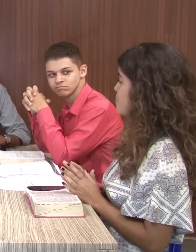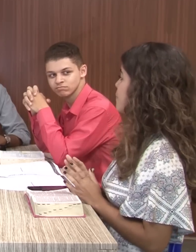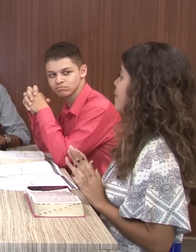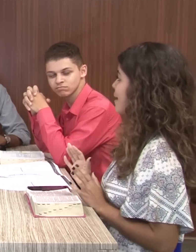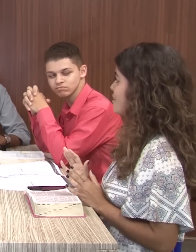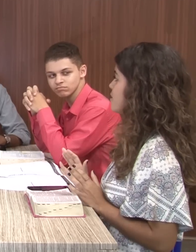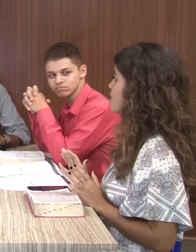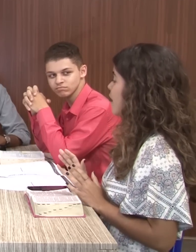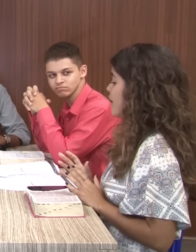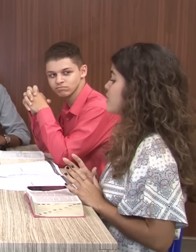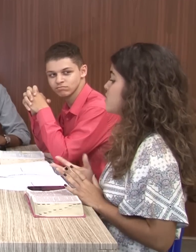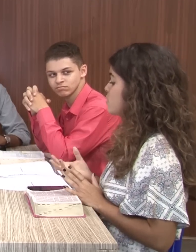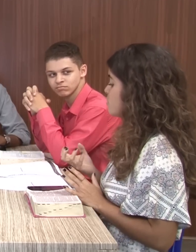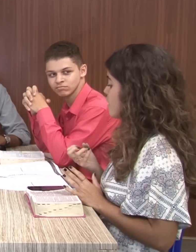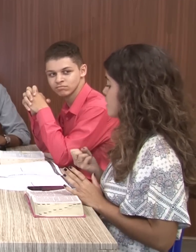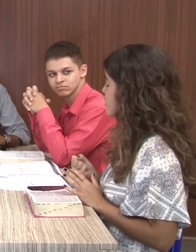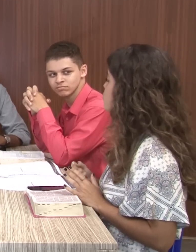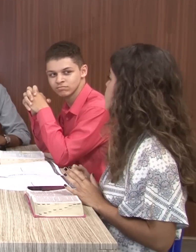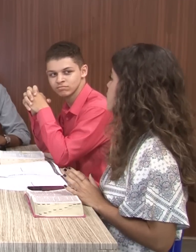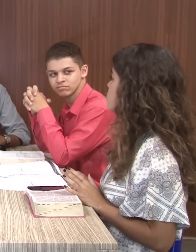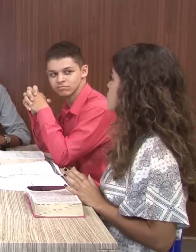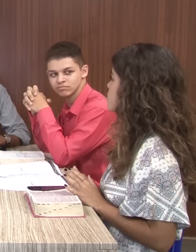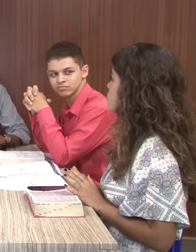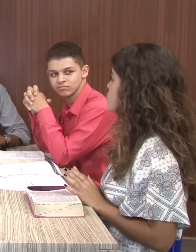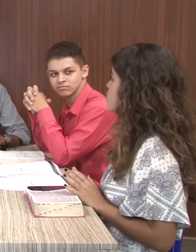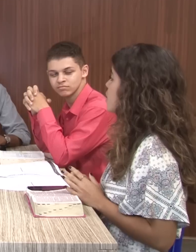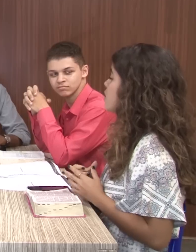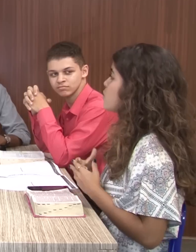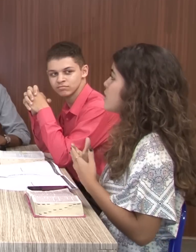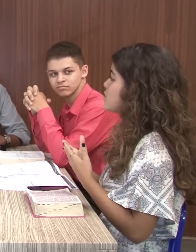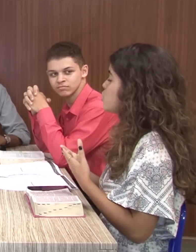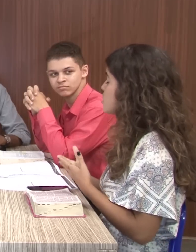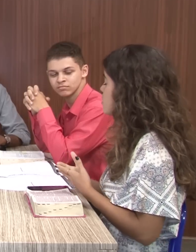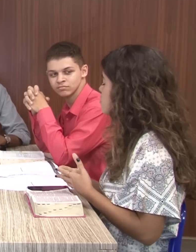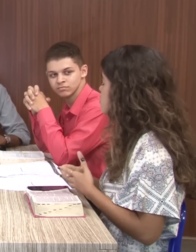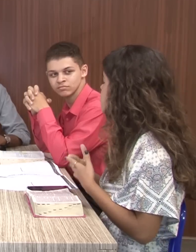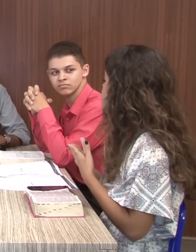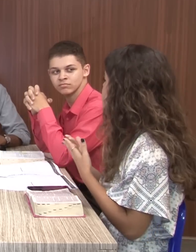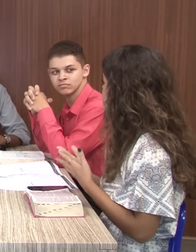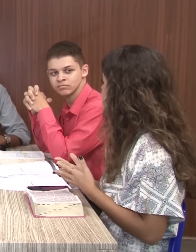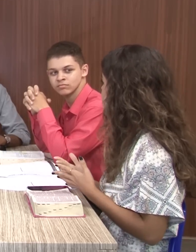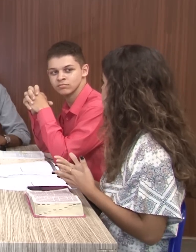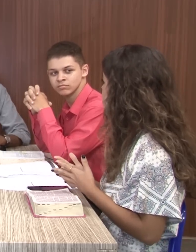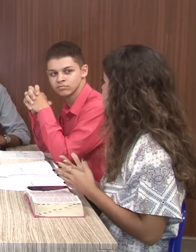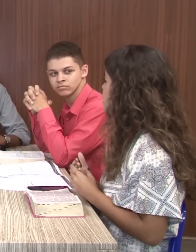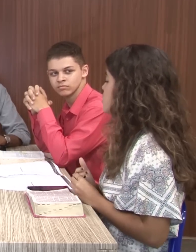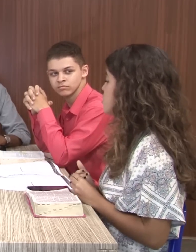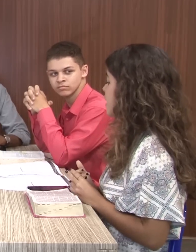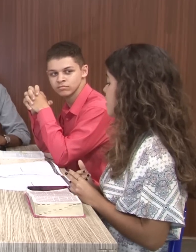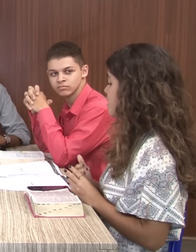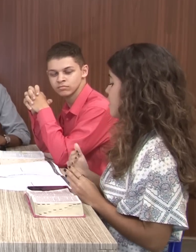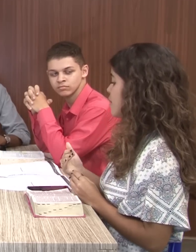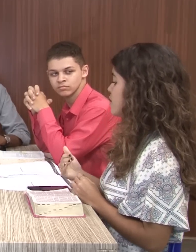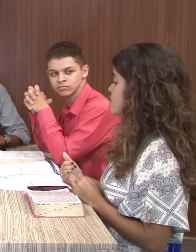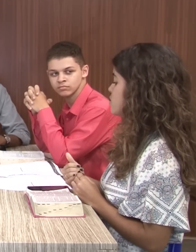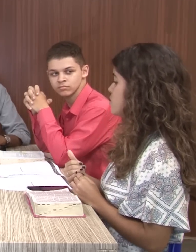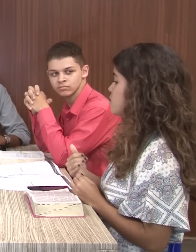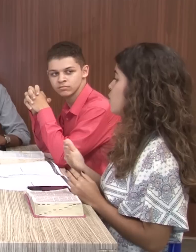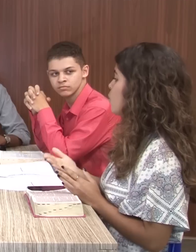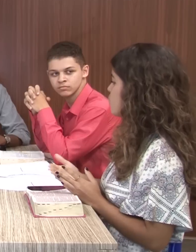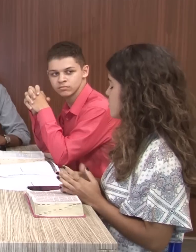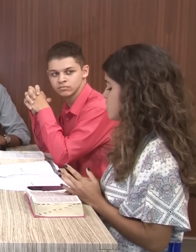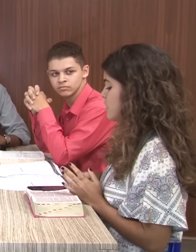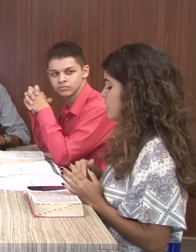ela estava preparada. Ela tem o Espírito Santo, então ela descansa no Senhor. Já